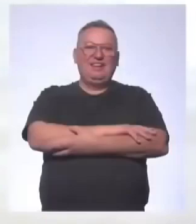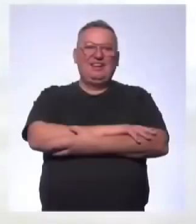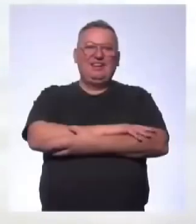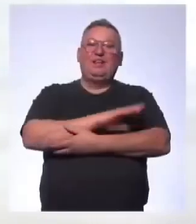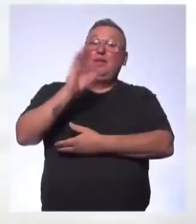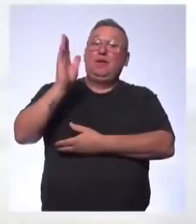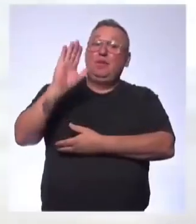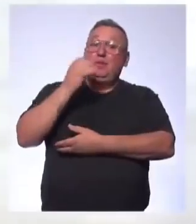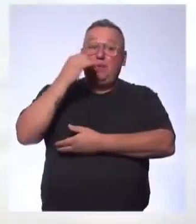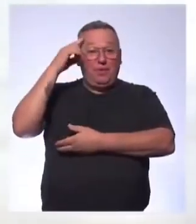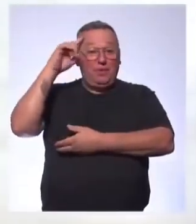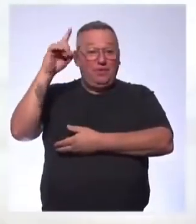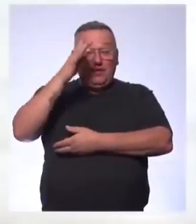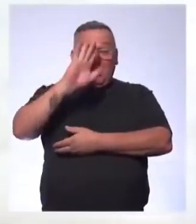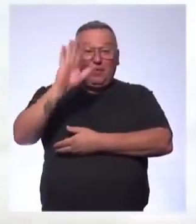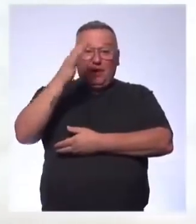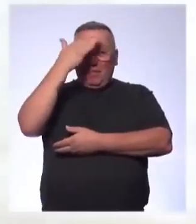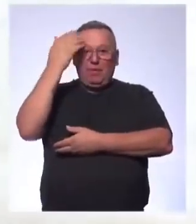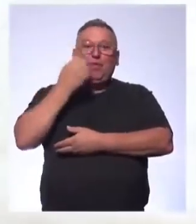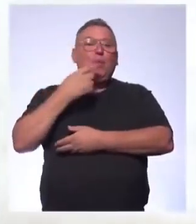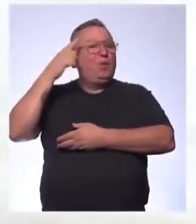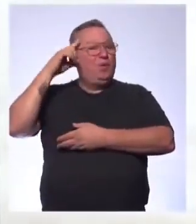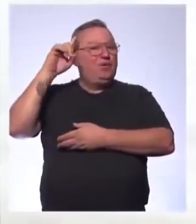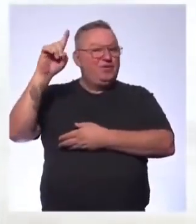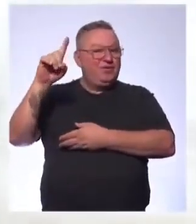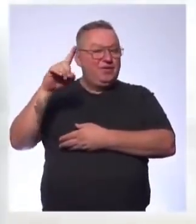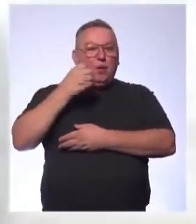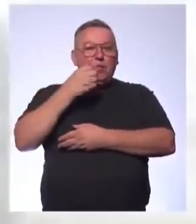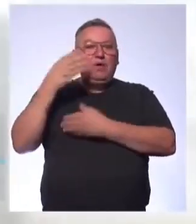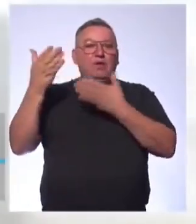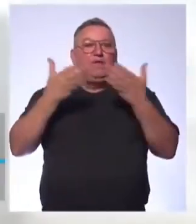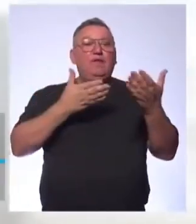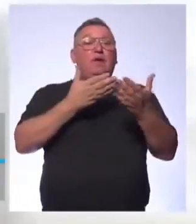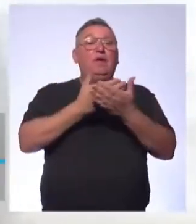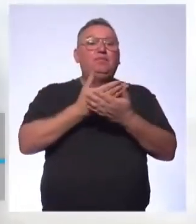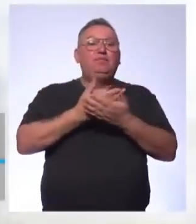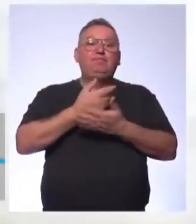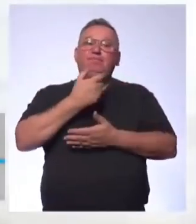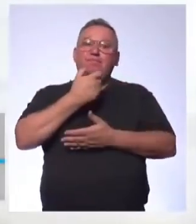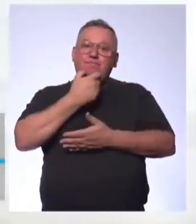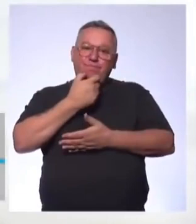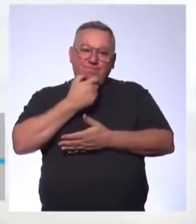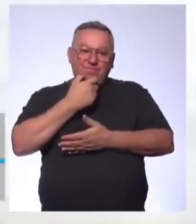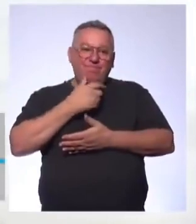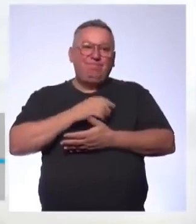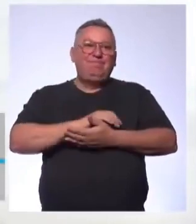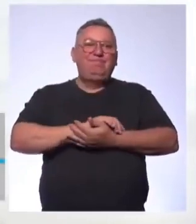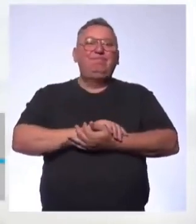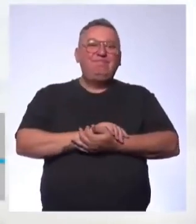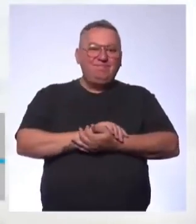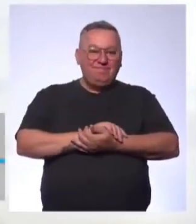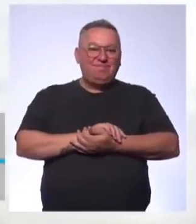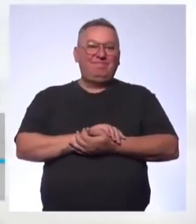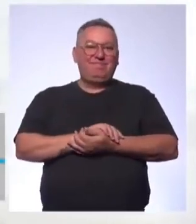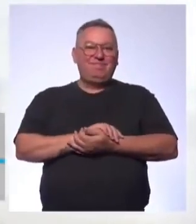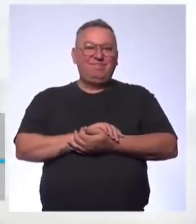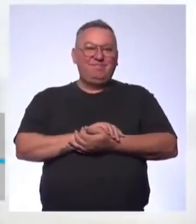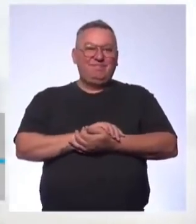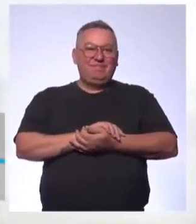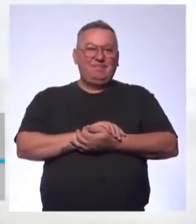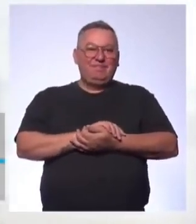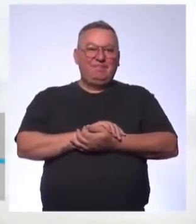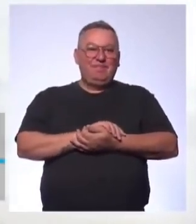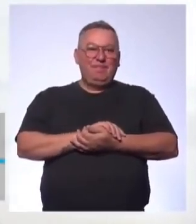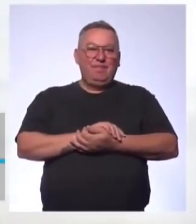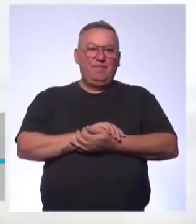Good morning, everybody. Olá, pessoal. Bom dia. Welcome to our English class. Sejam bem-vindos à nossa aula de inglês.